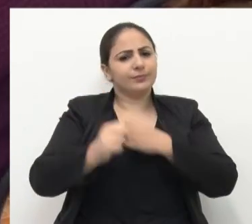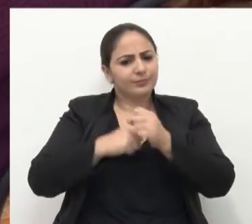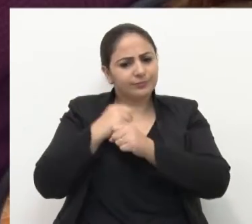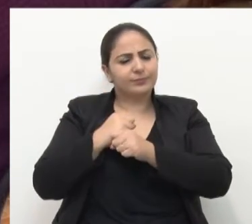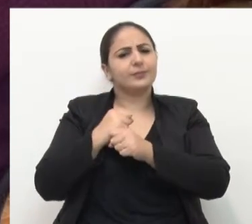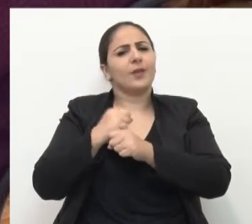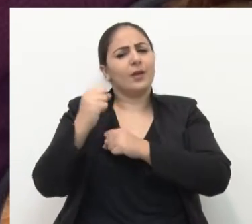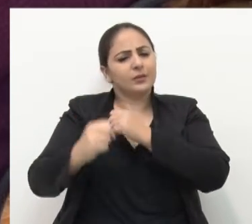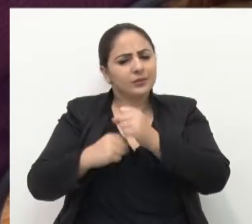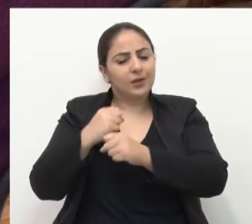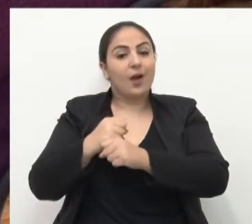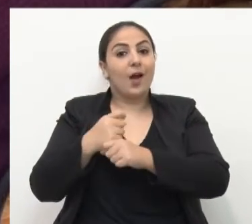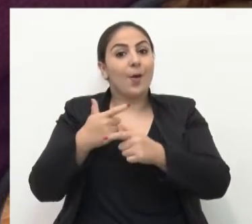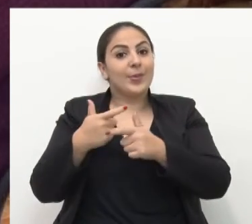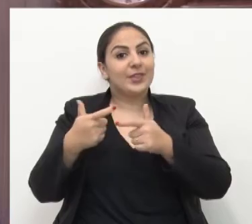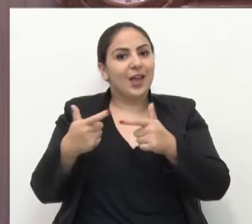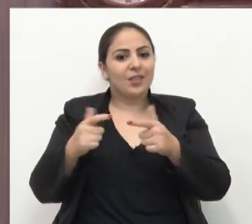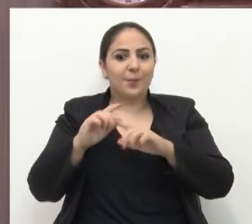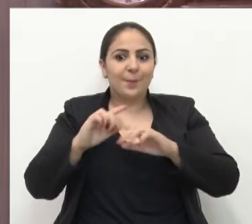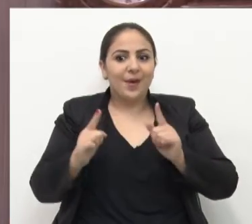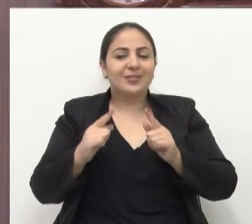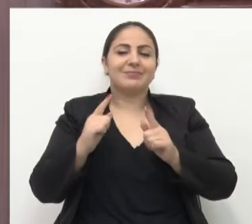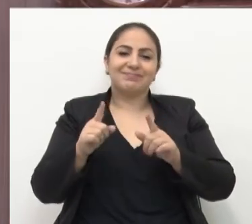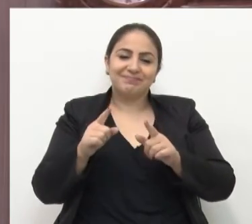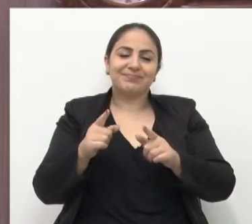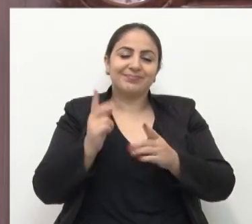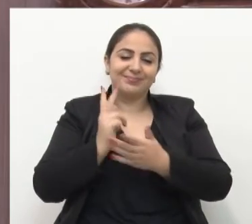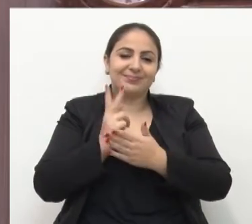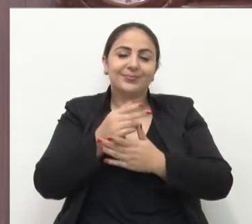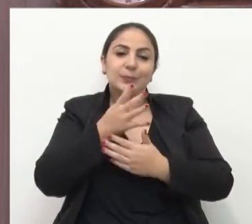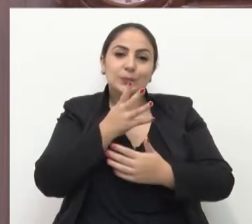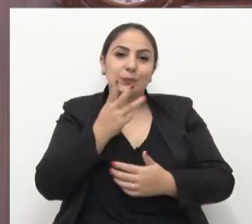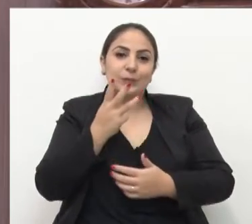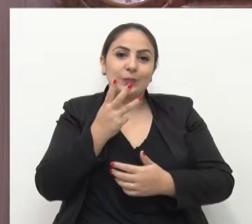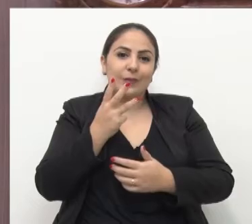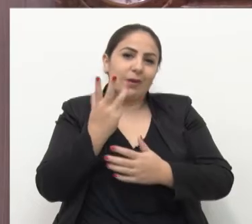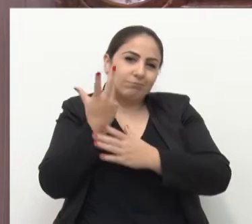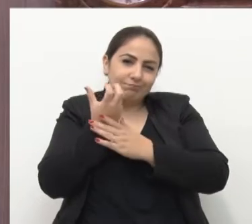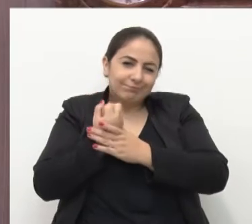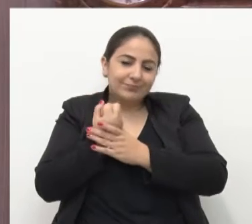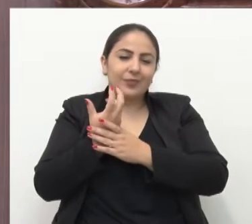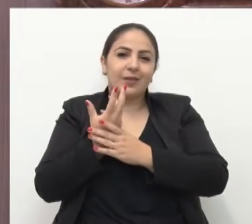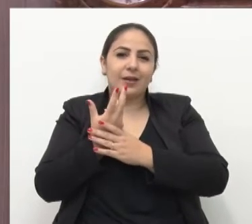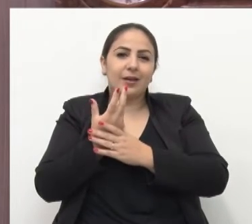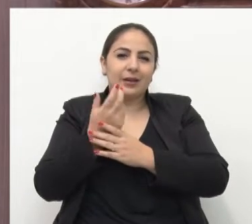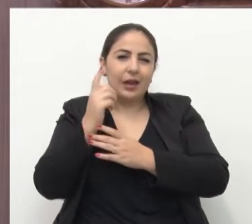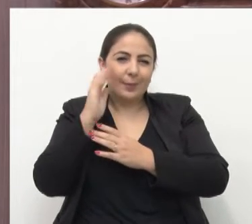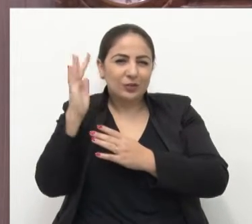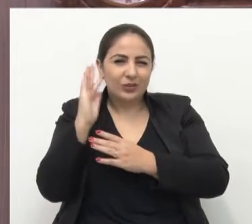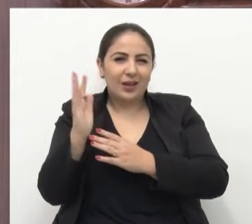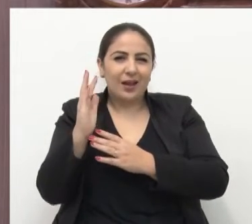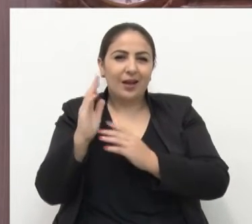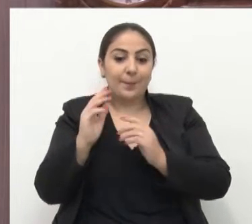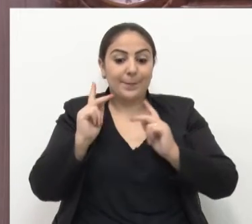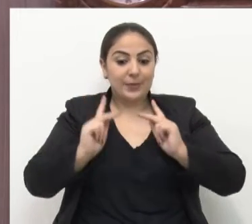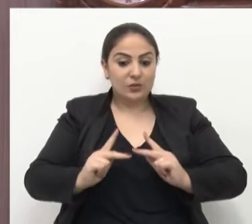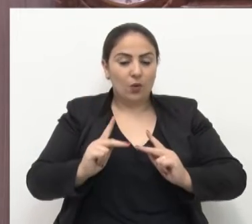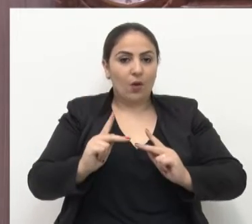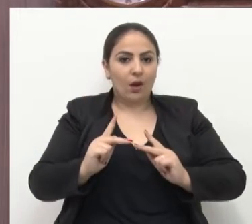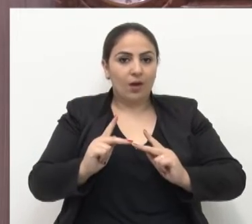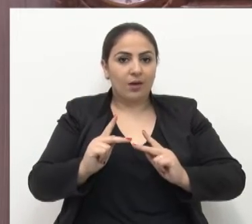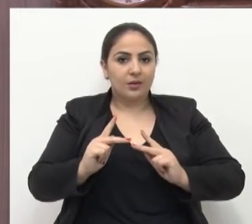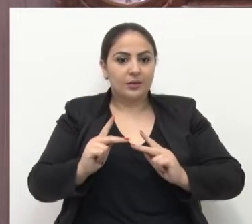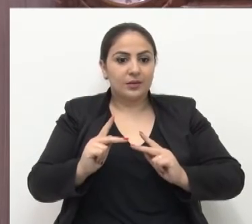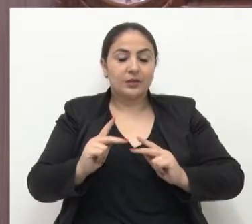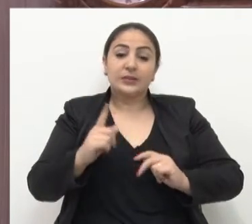eu não ando até tenha aumentado mas ainda está um pouco tímido esse progresso é promissor e idéias só de pessoas físicas